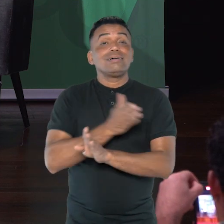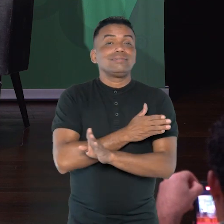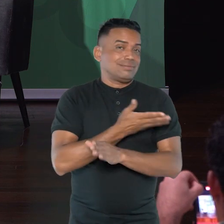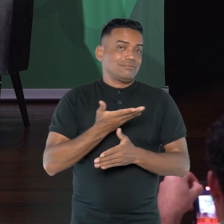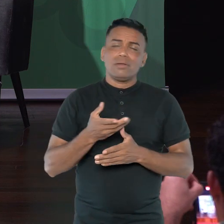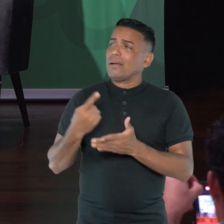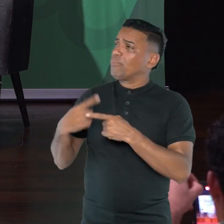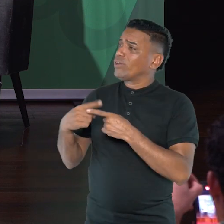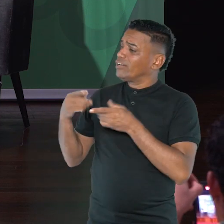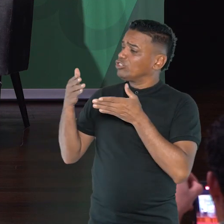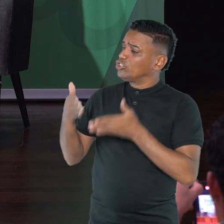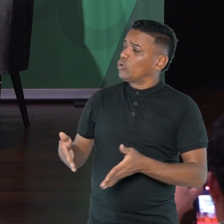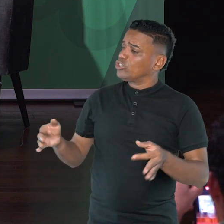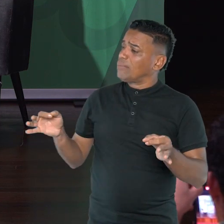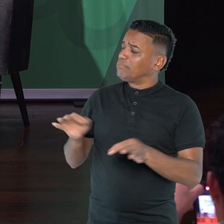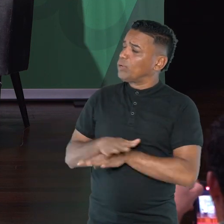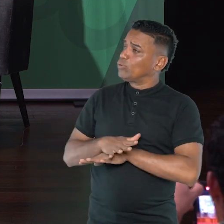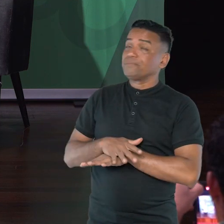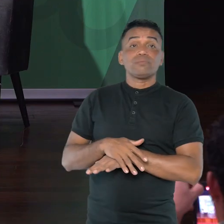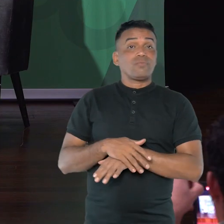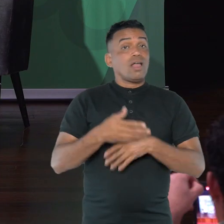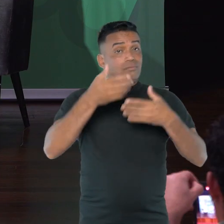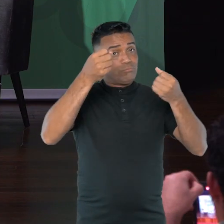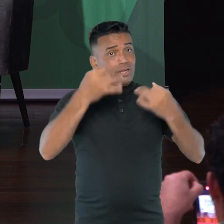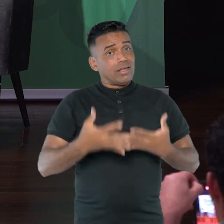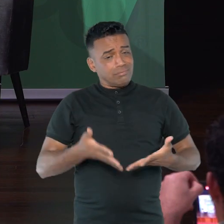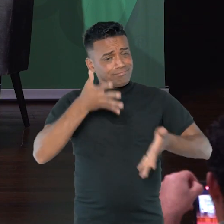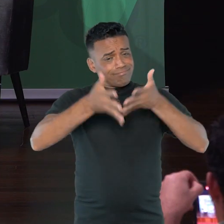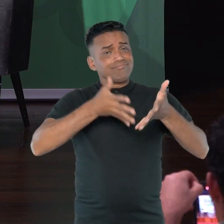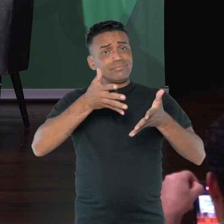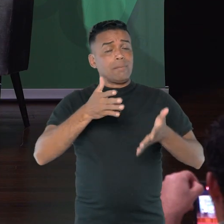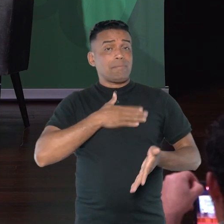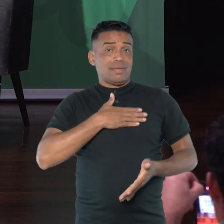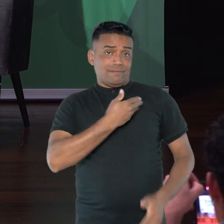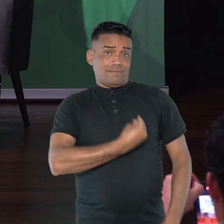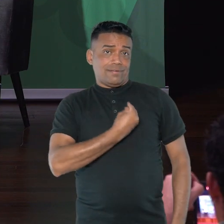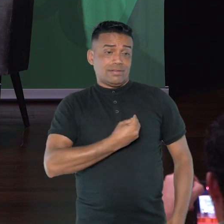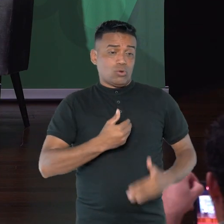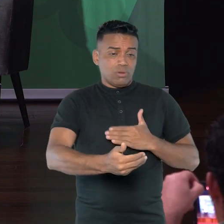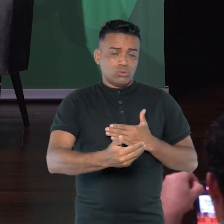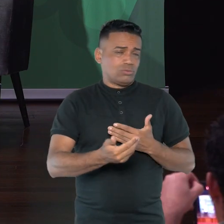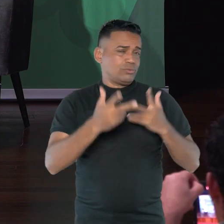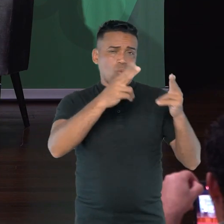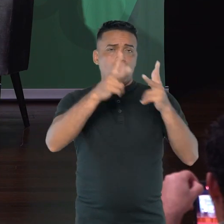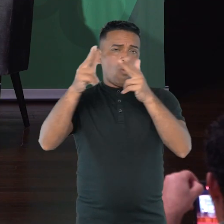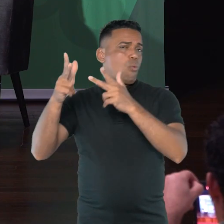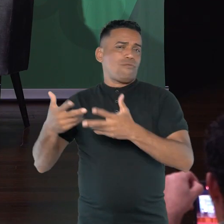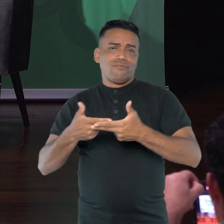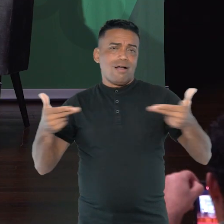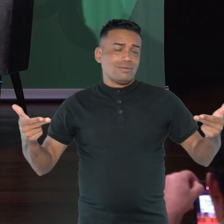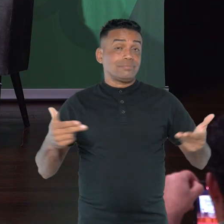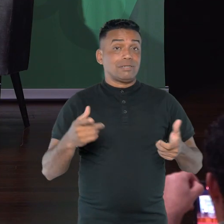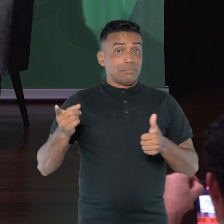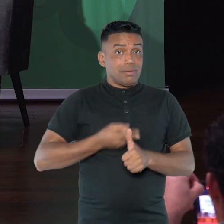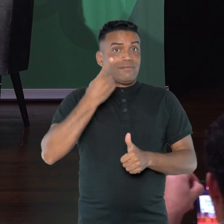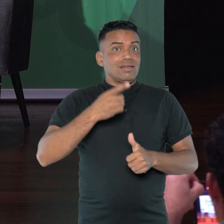porque ele já chegou pronto, né? Porque ele fala exatamente isso. Olha, ele fala, minha história começa como tantas outras, mas pela primeira